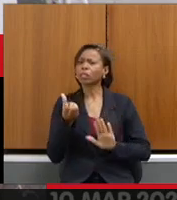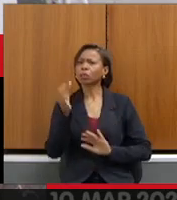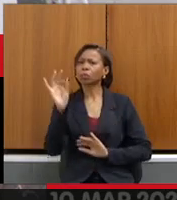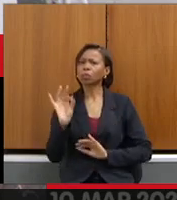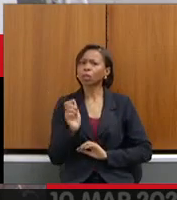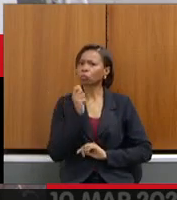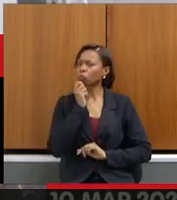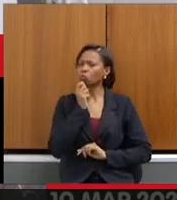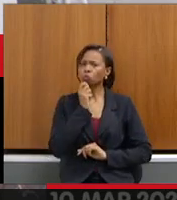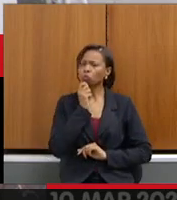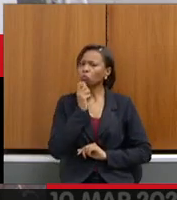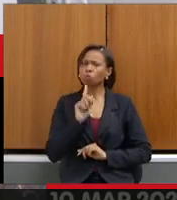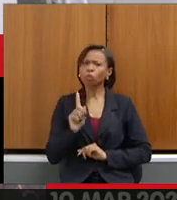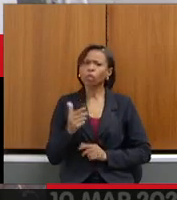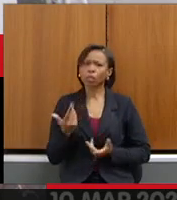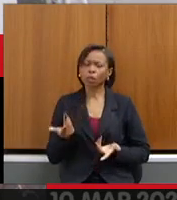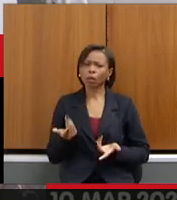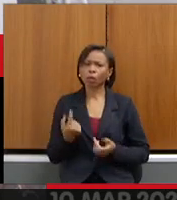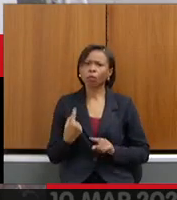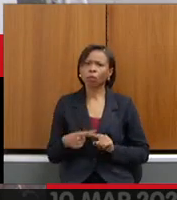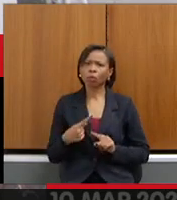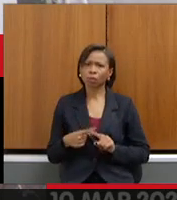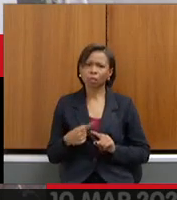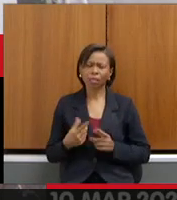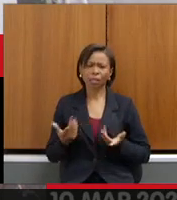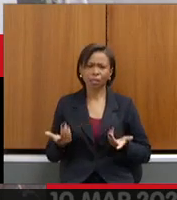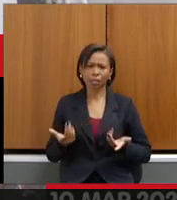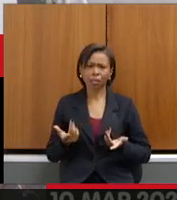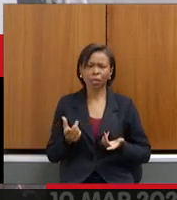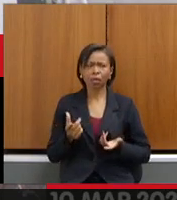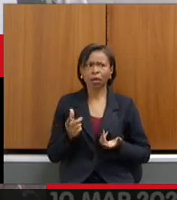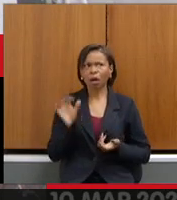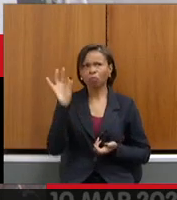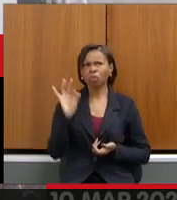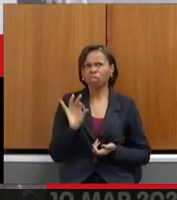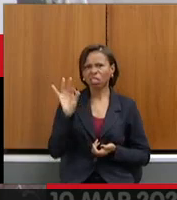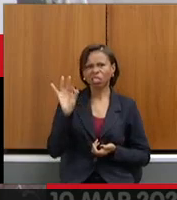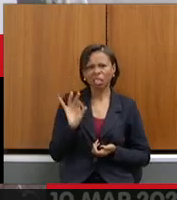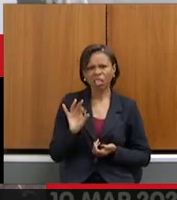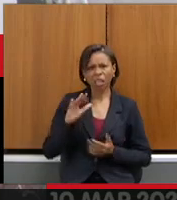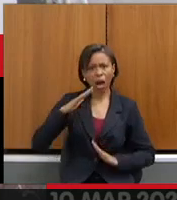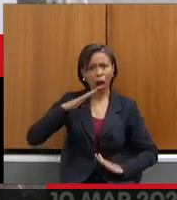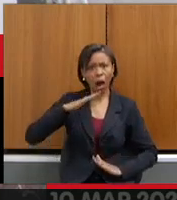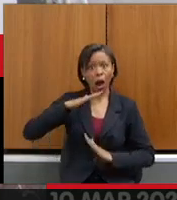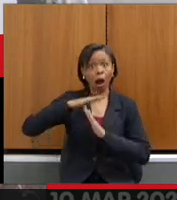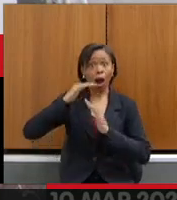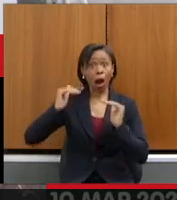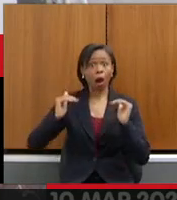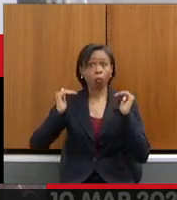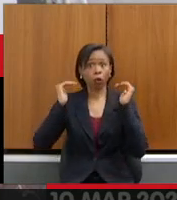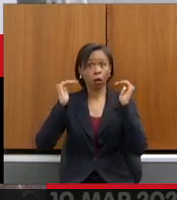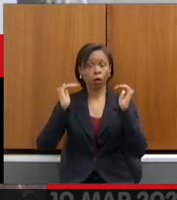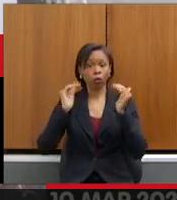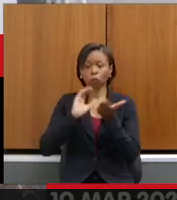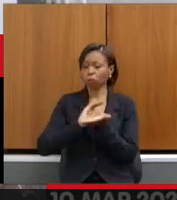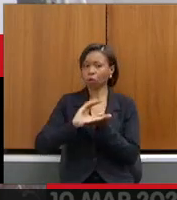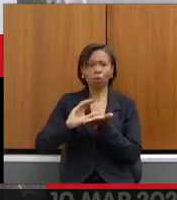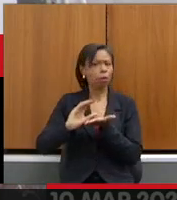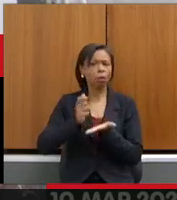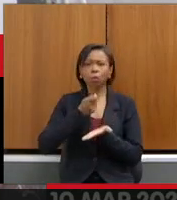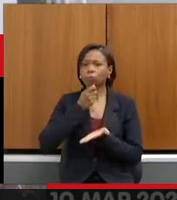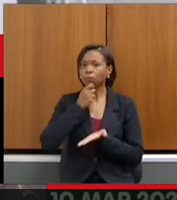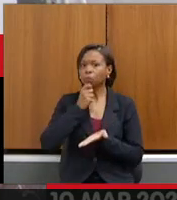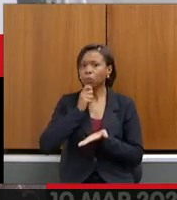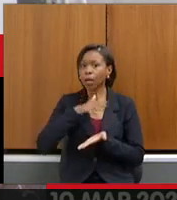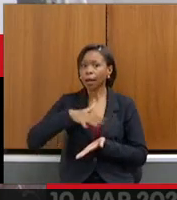executados o porquê que nós chegamos a esse percentual que considera o percentual até que alto e não execução orçamentária dentro